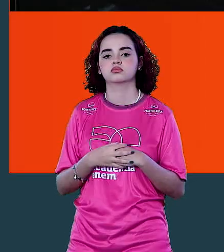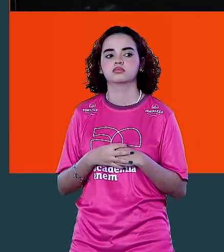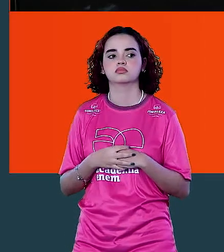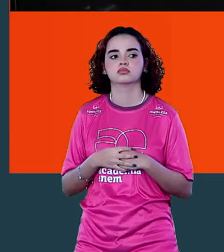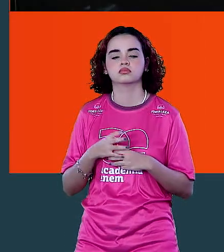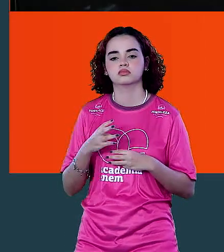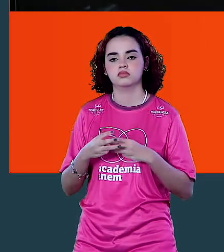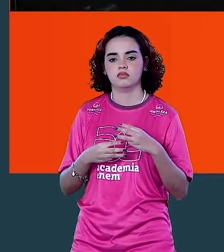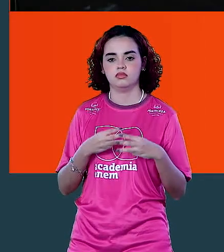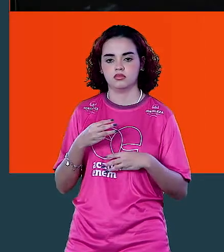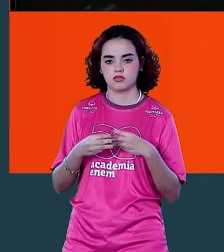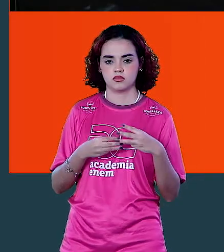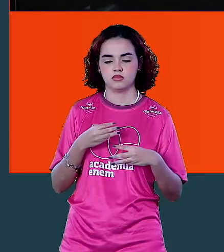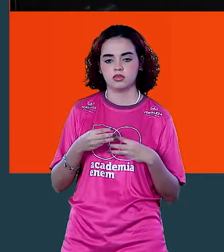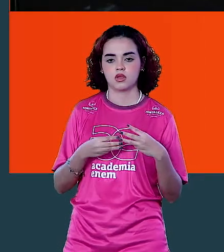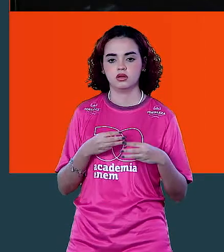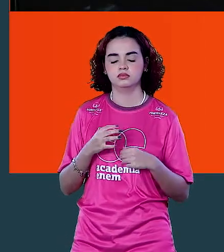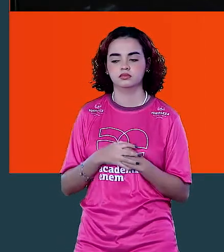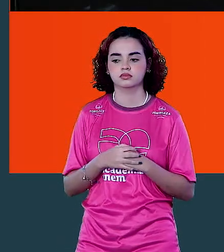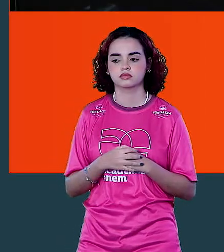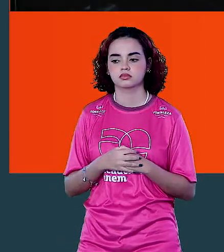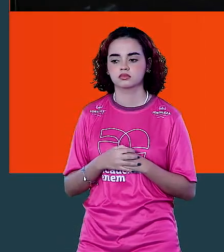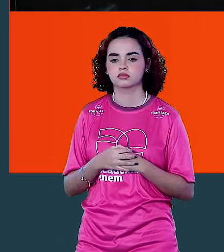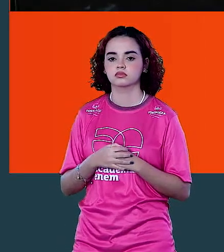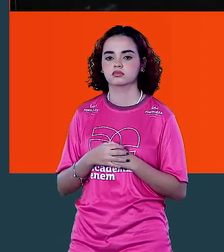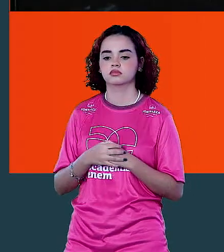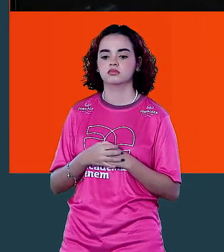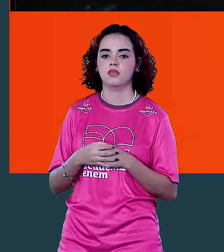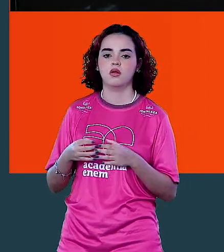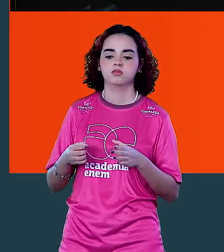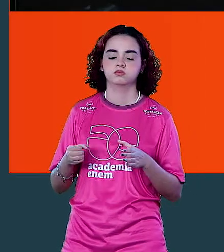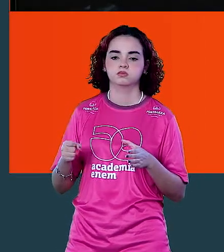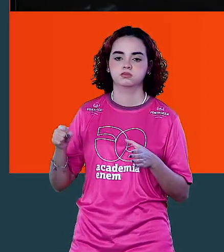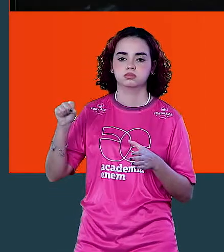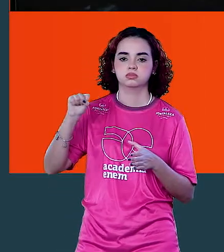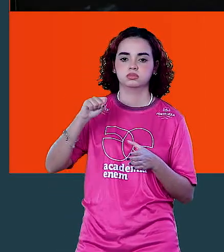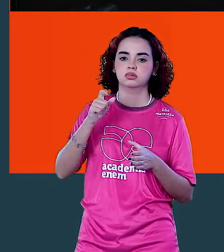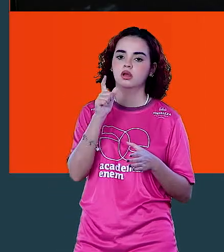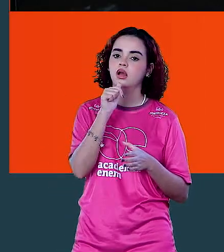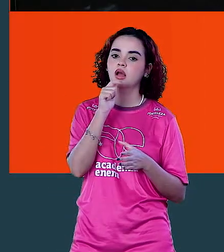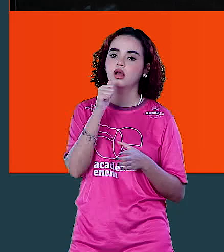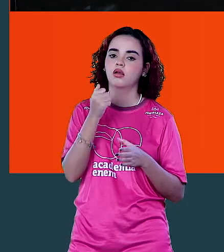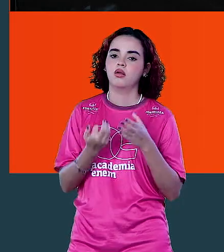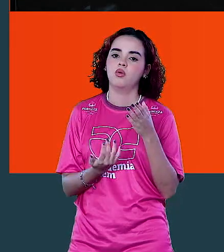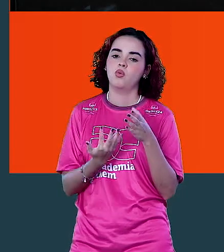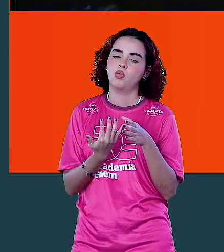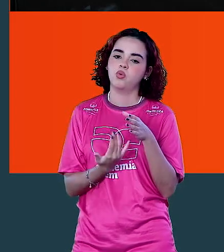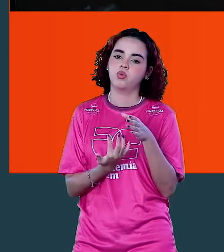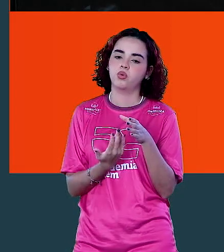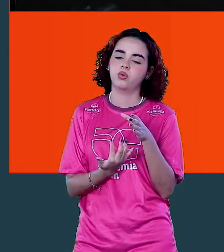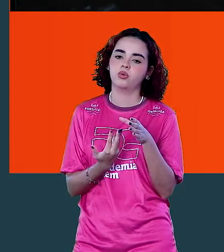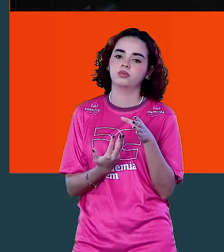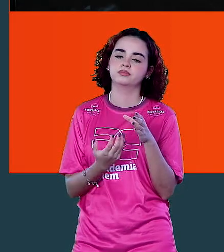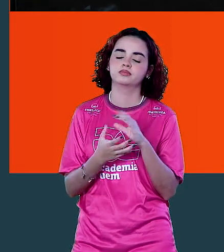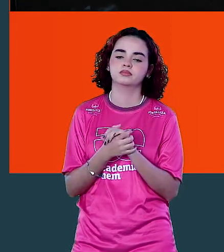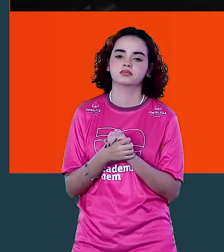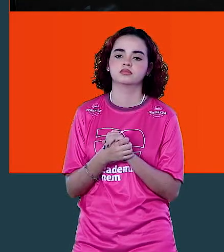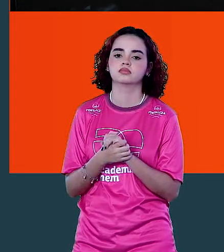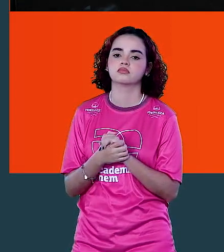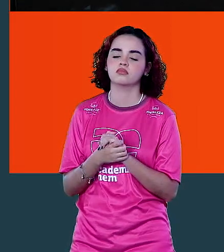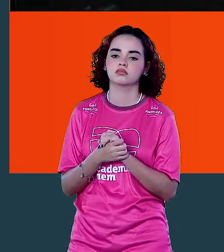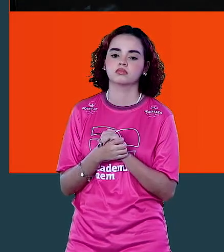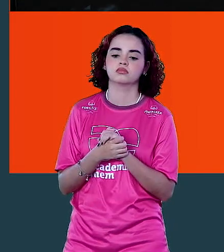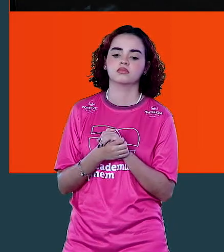lá o macarrão instantâneo. Você bota água para ferver, certo? Minha pergunta é, você coloca o